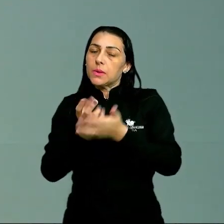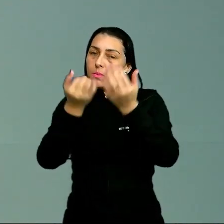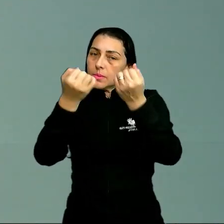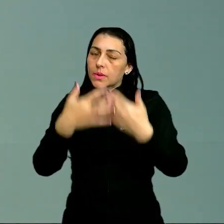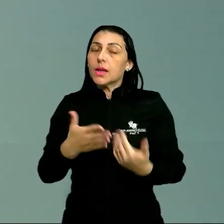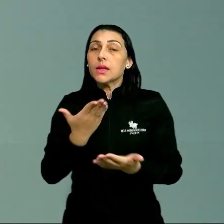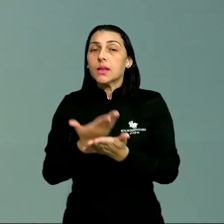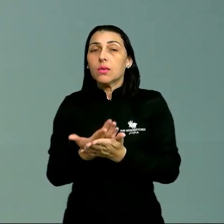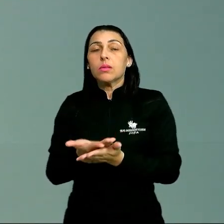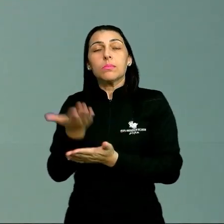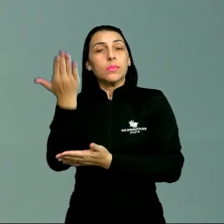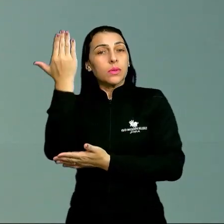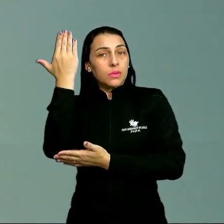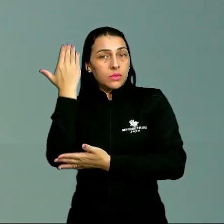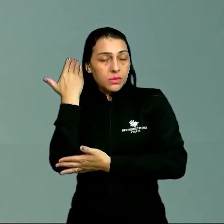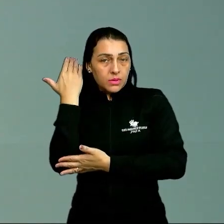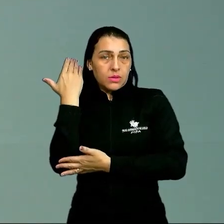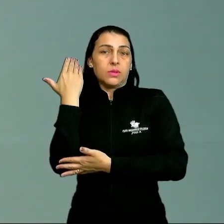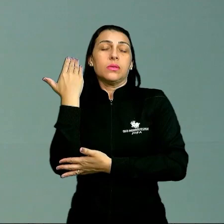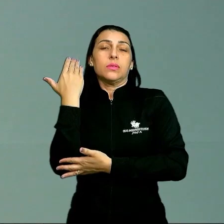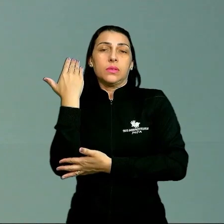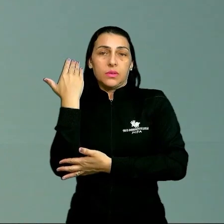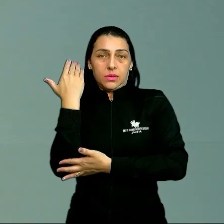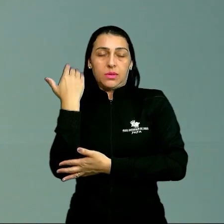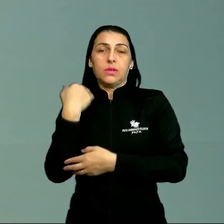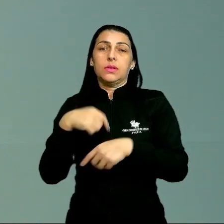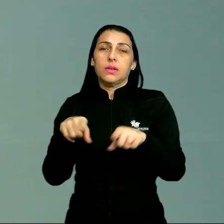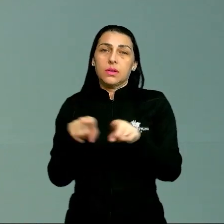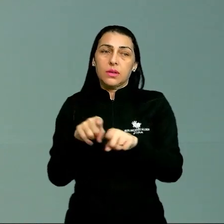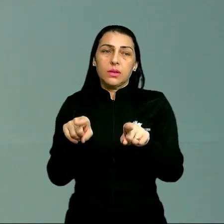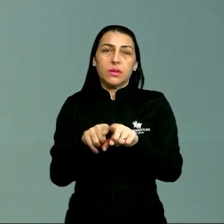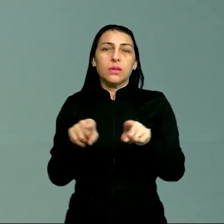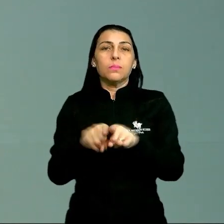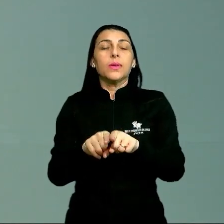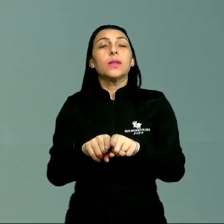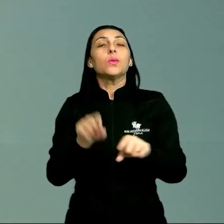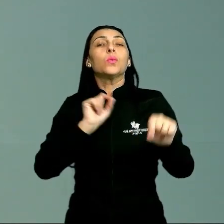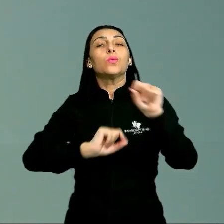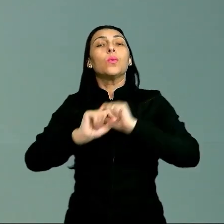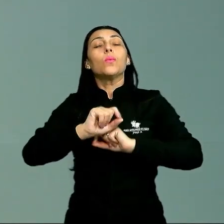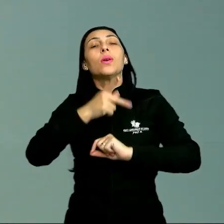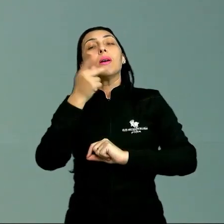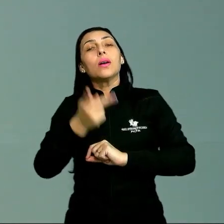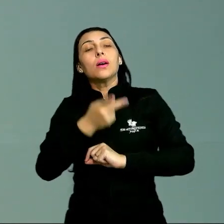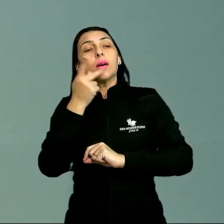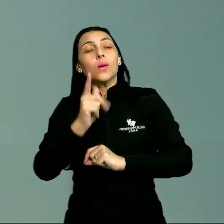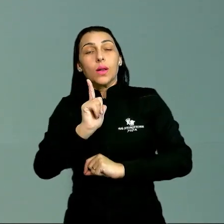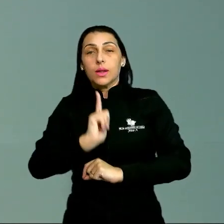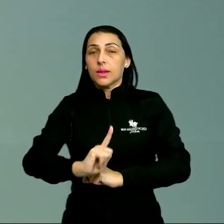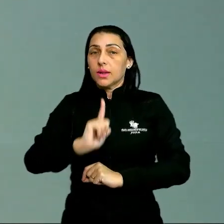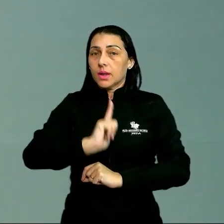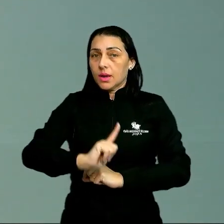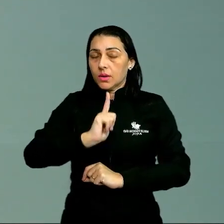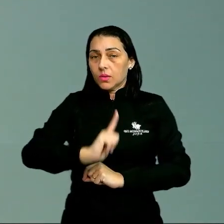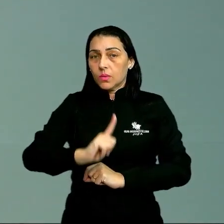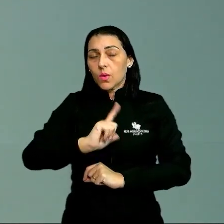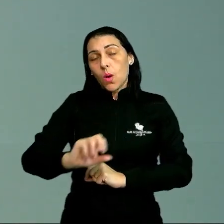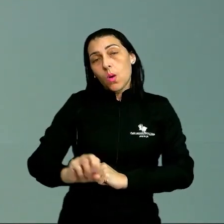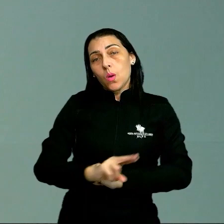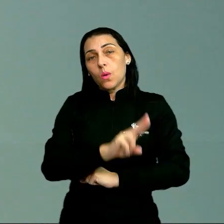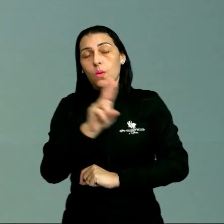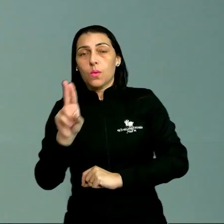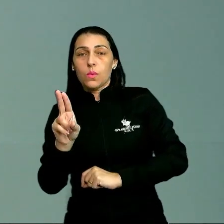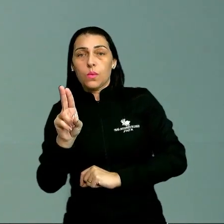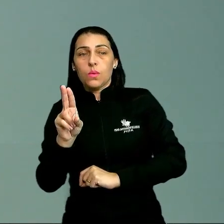em aulas anteriores e faço questão de enfatizar nelas, quando nós falamos de literatura